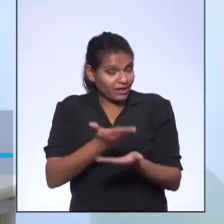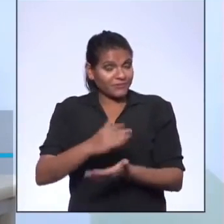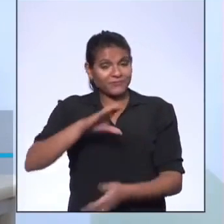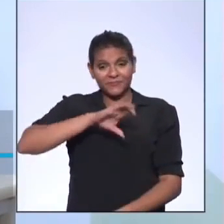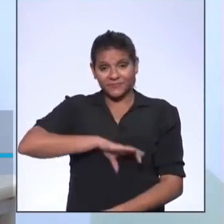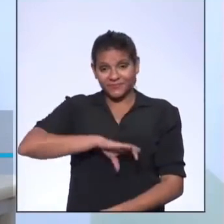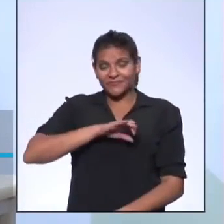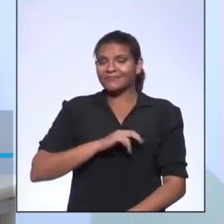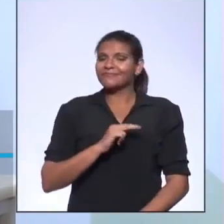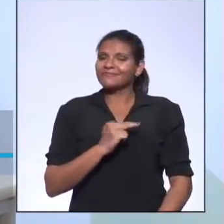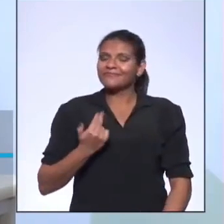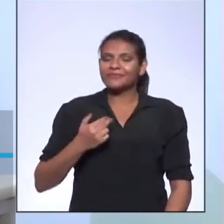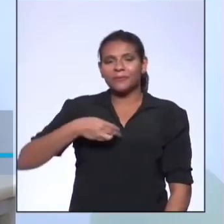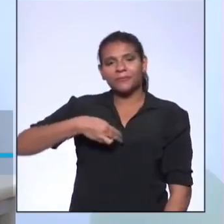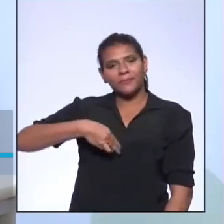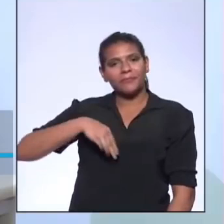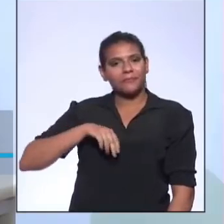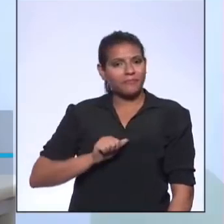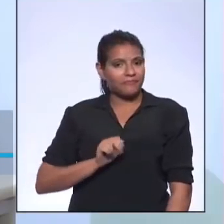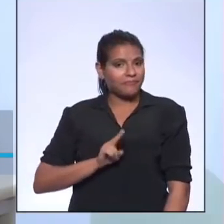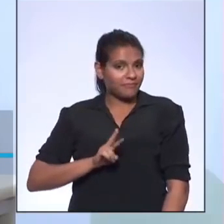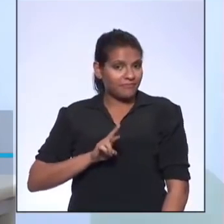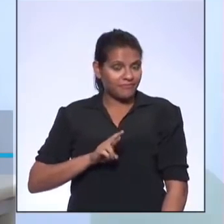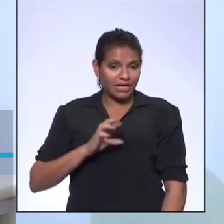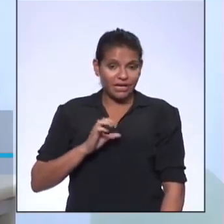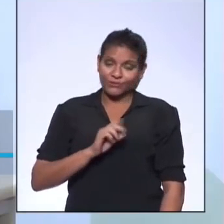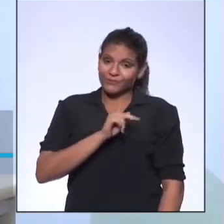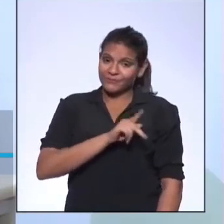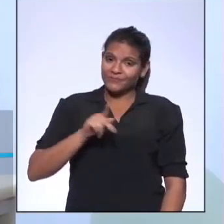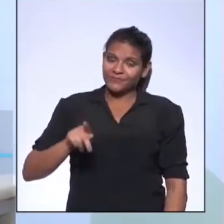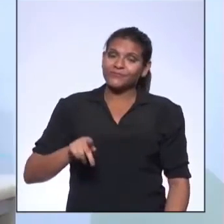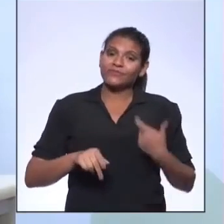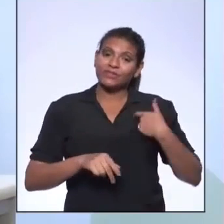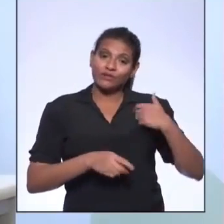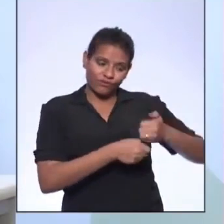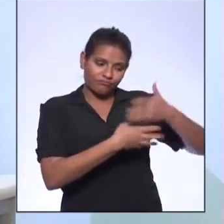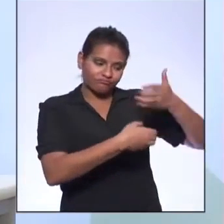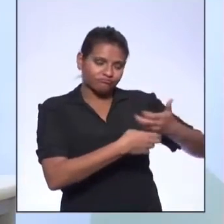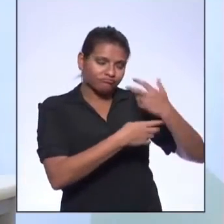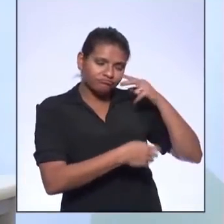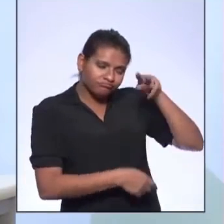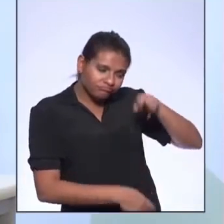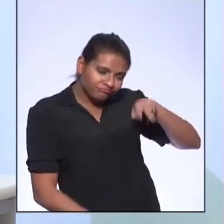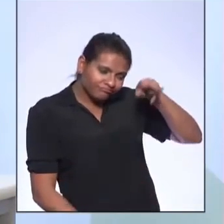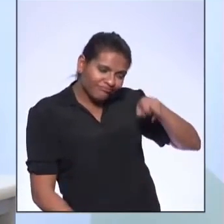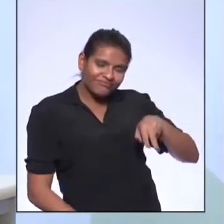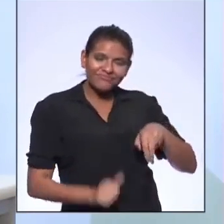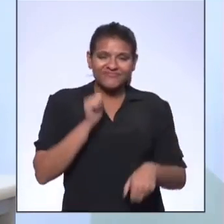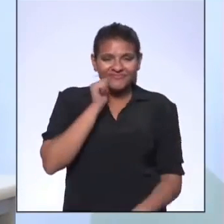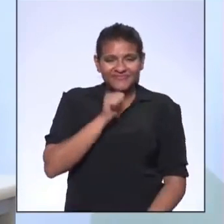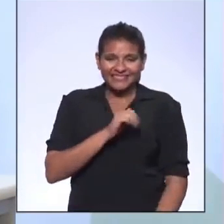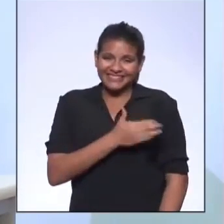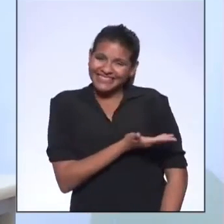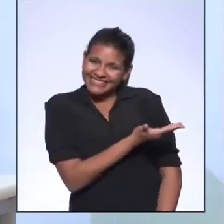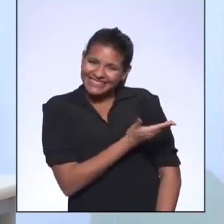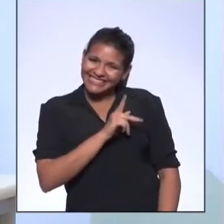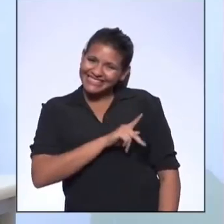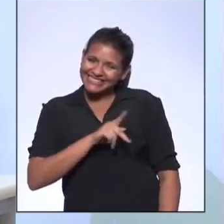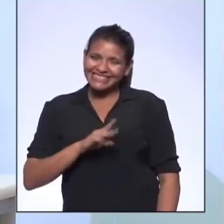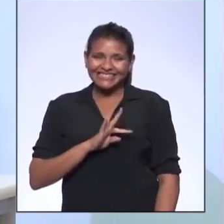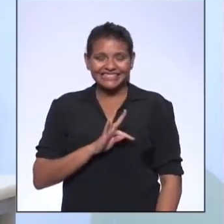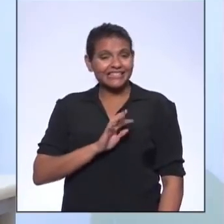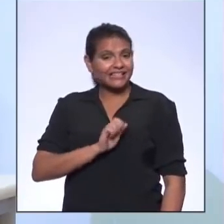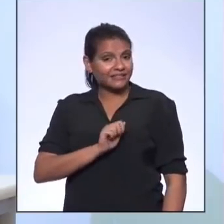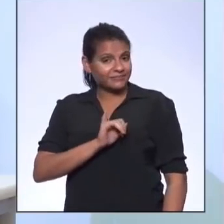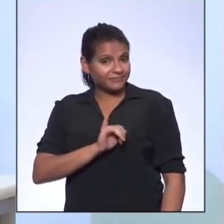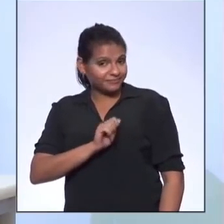Mauro, estarei com vocês mediando aqui a conversa no chat na aula da professora Tayana. A aula que hoje, o tema da aula